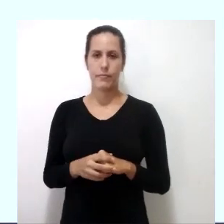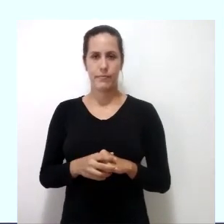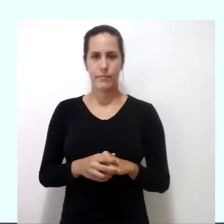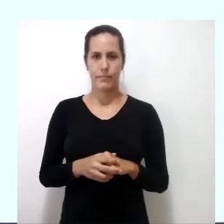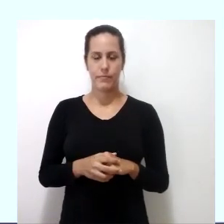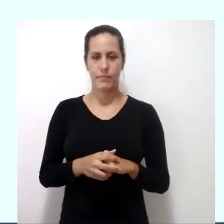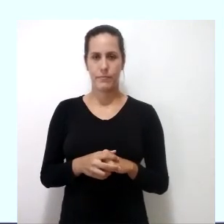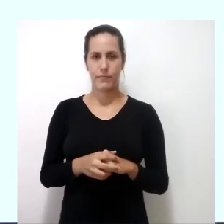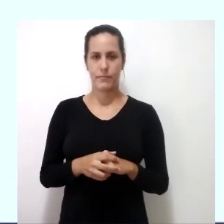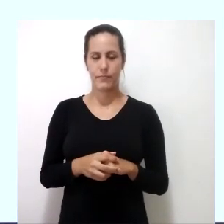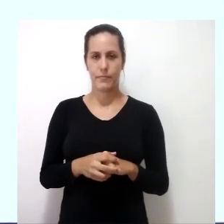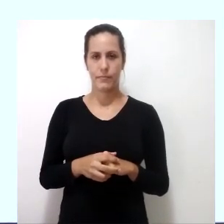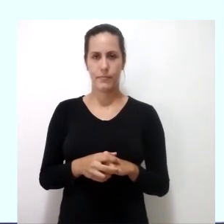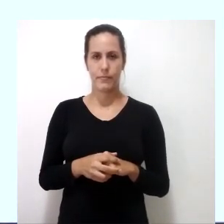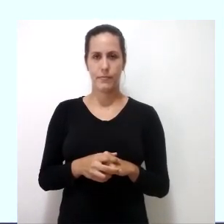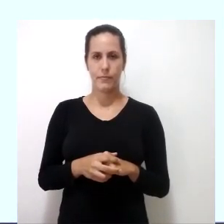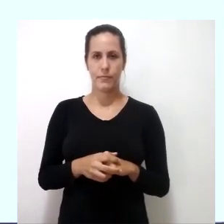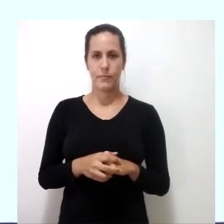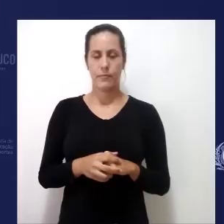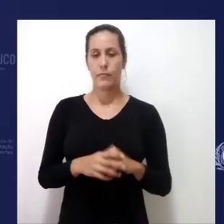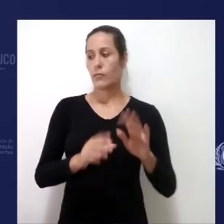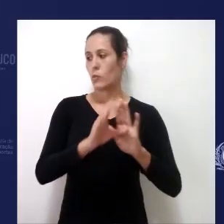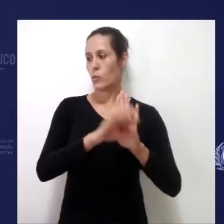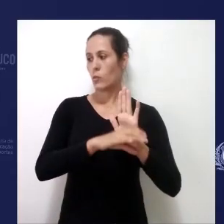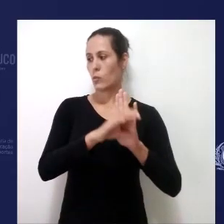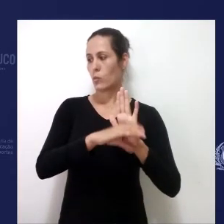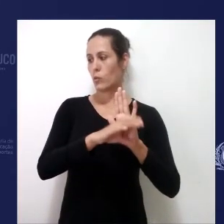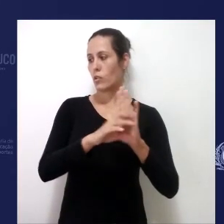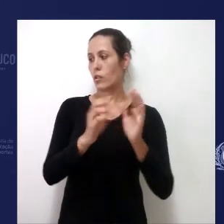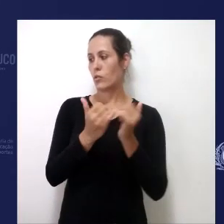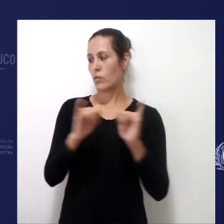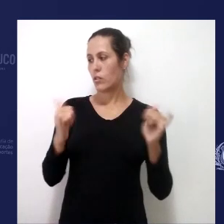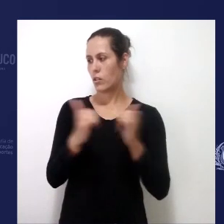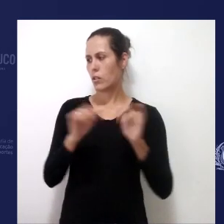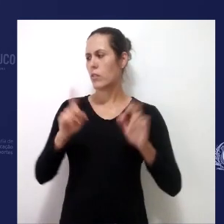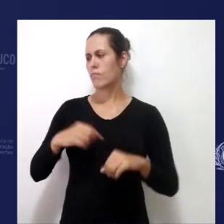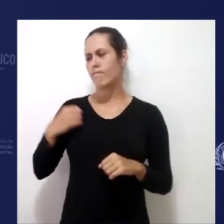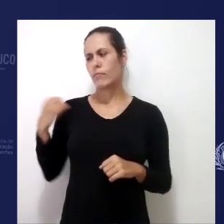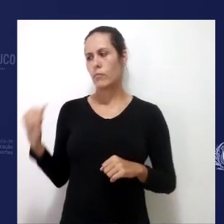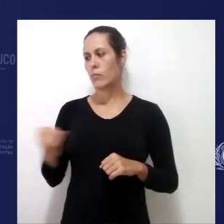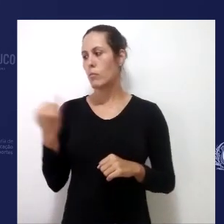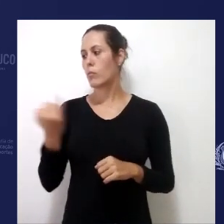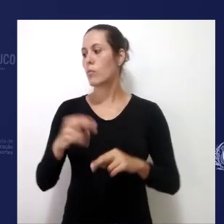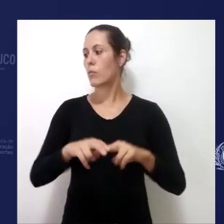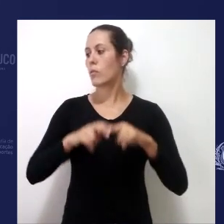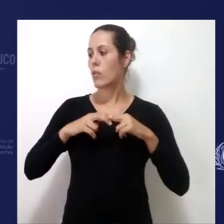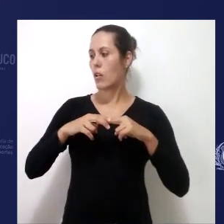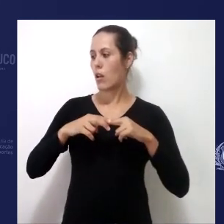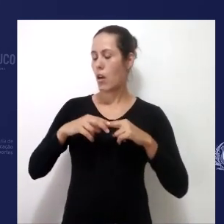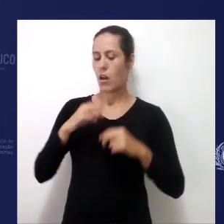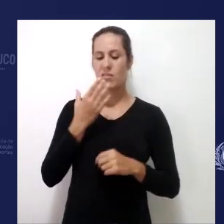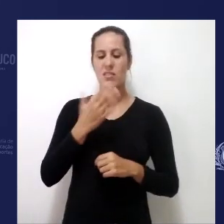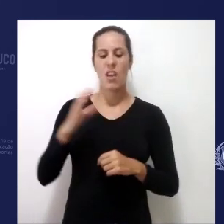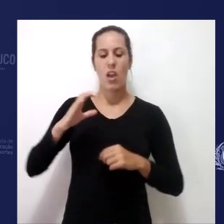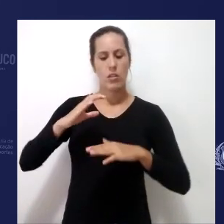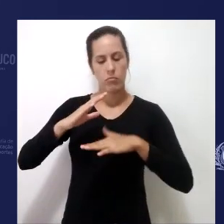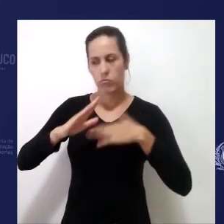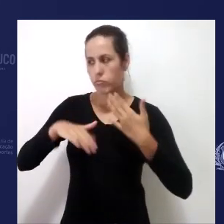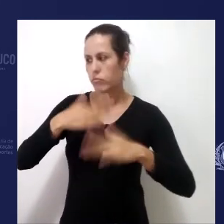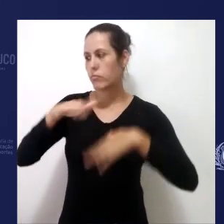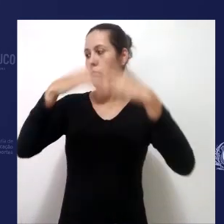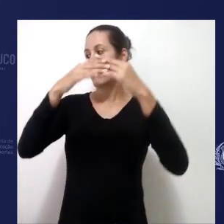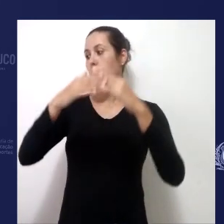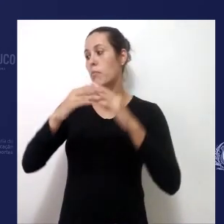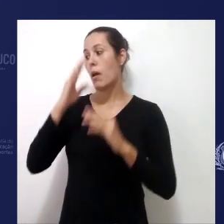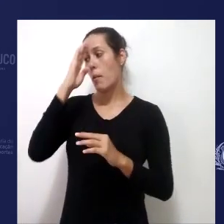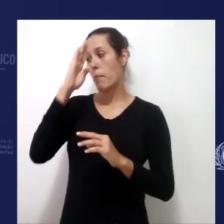questão. Observe aí na telinha. O conceito de energia foi de suma importância para o desenvolvimento da ciência,